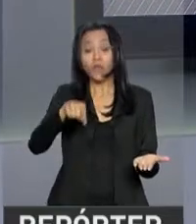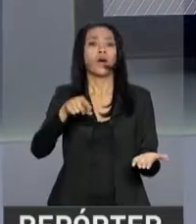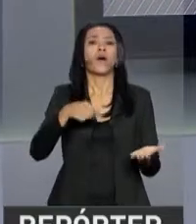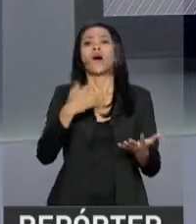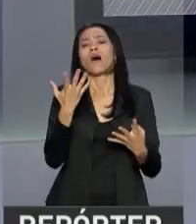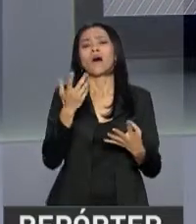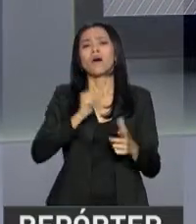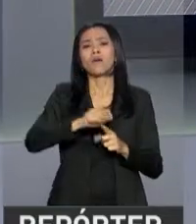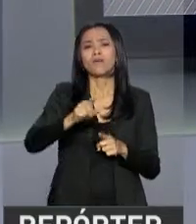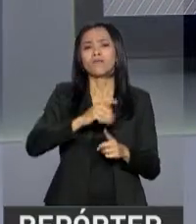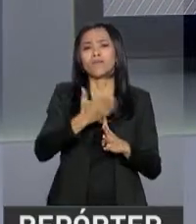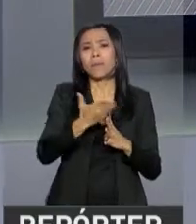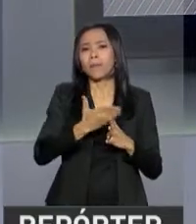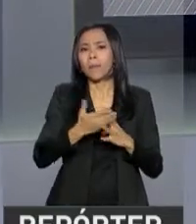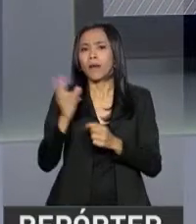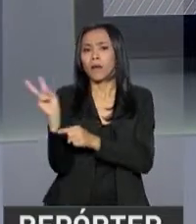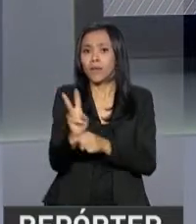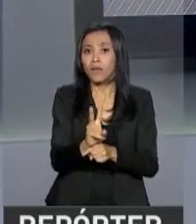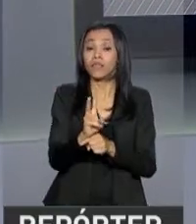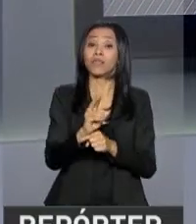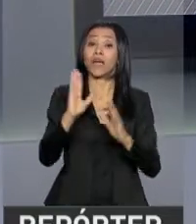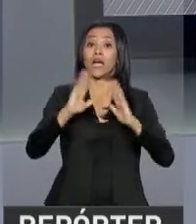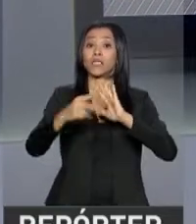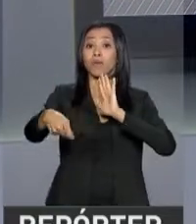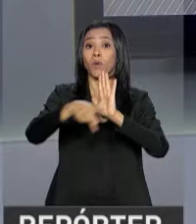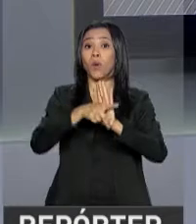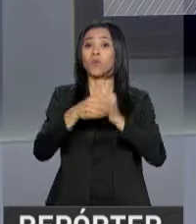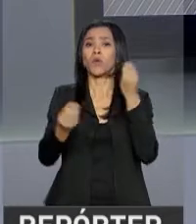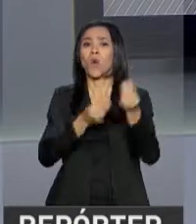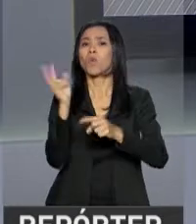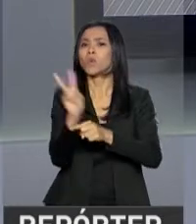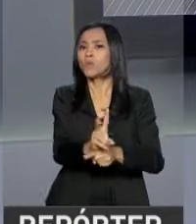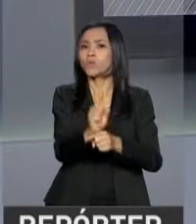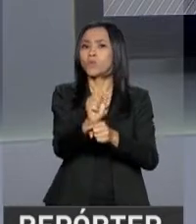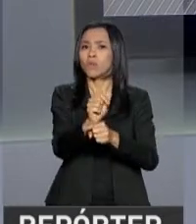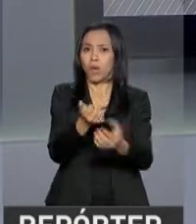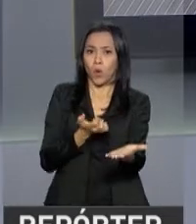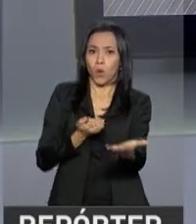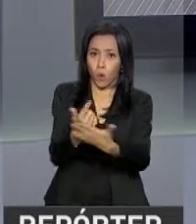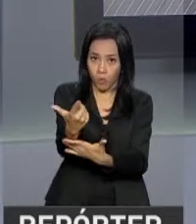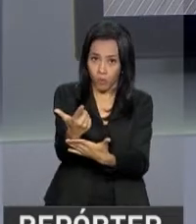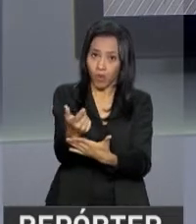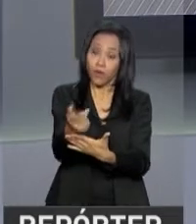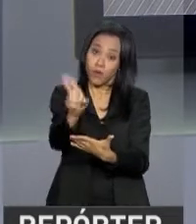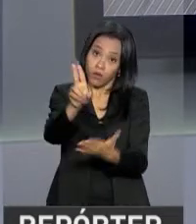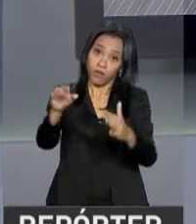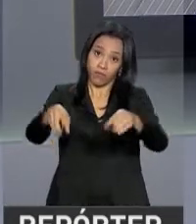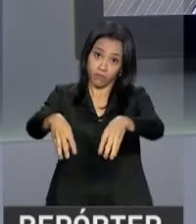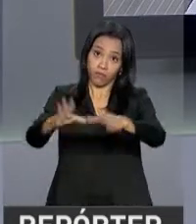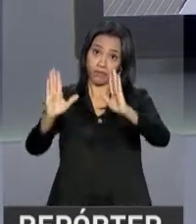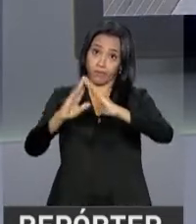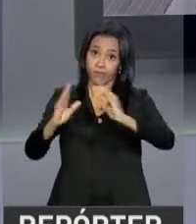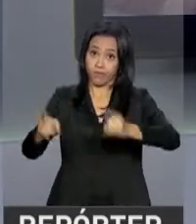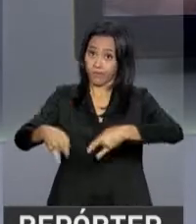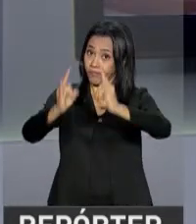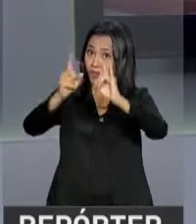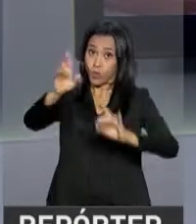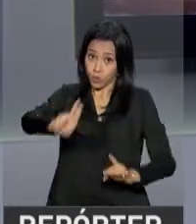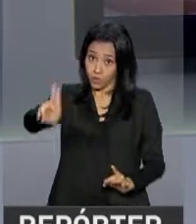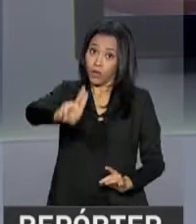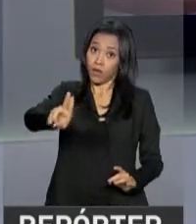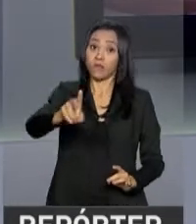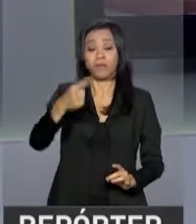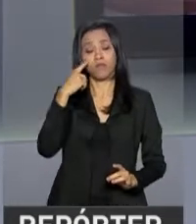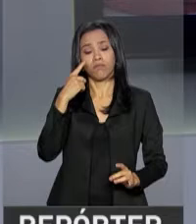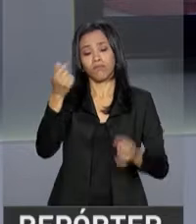eo aumento do percentual do valor a ser financiado para compra de imóvel usado e nós vamos conversar ao vivo com repórter nem